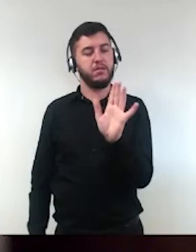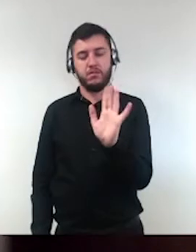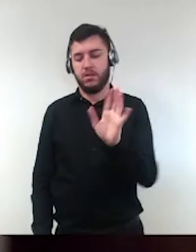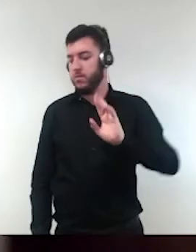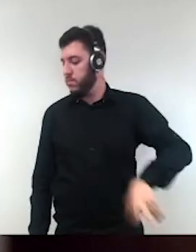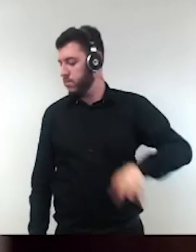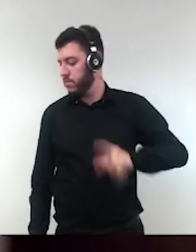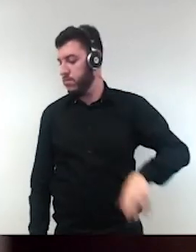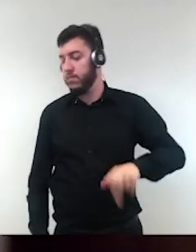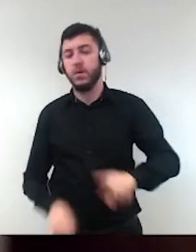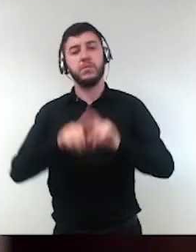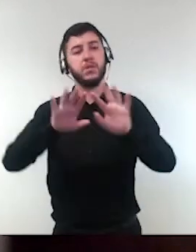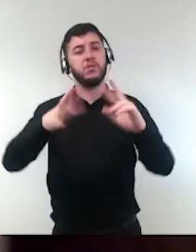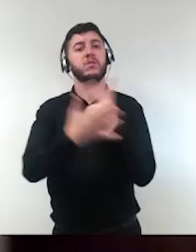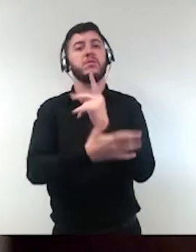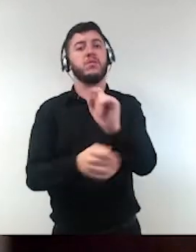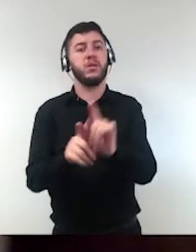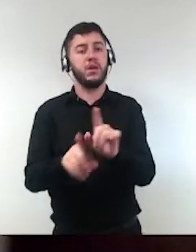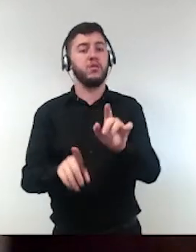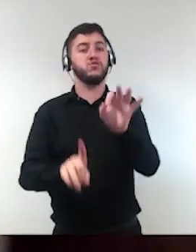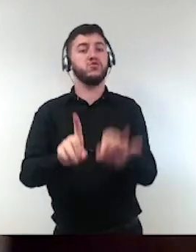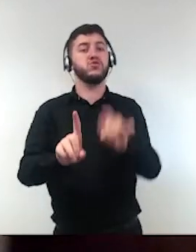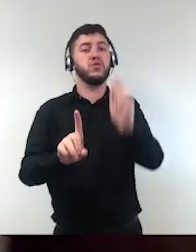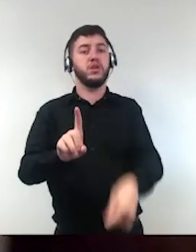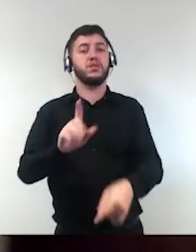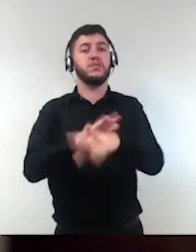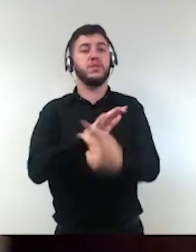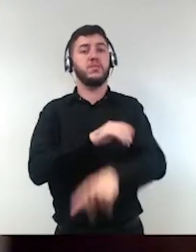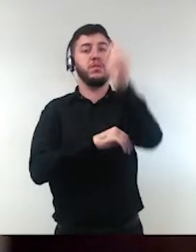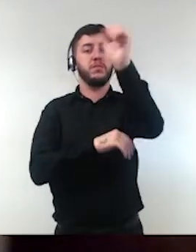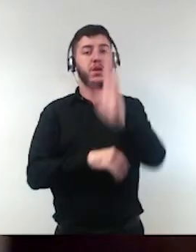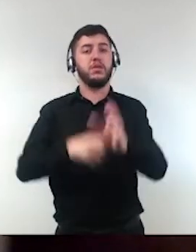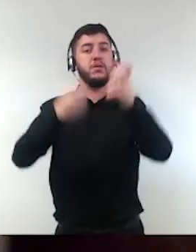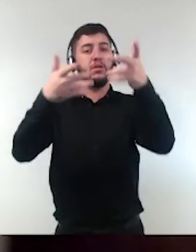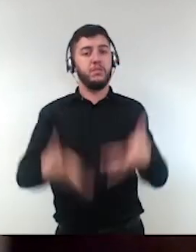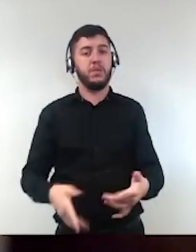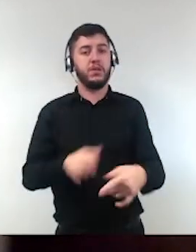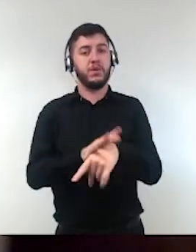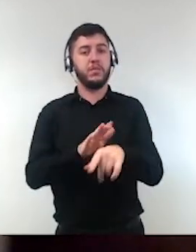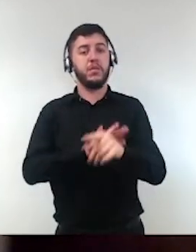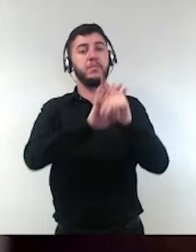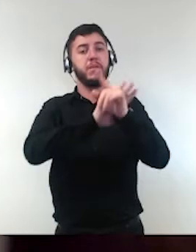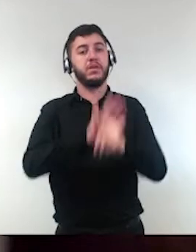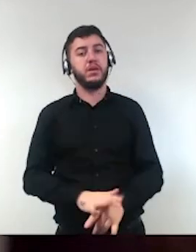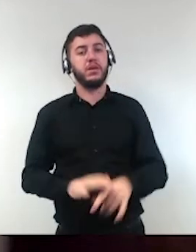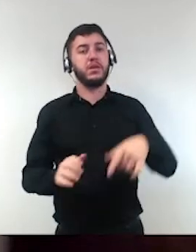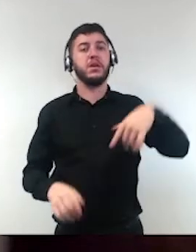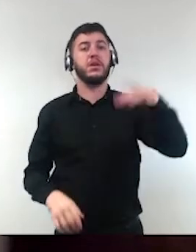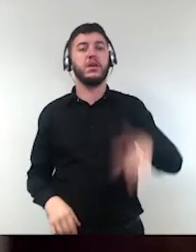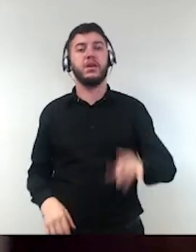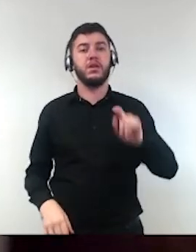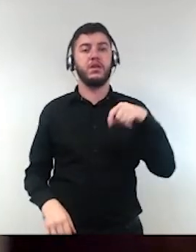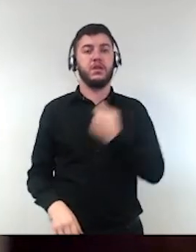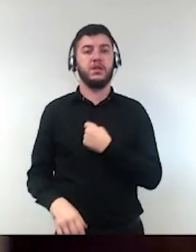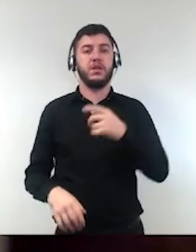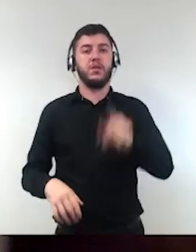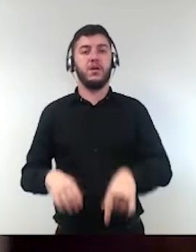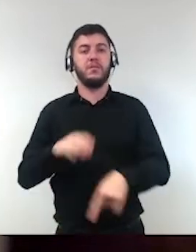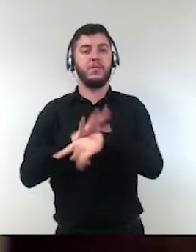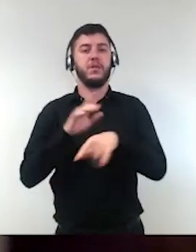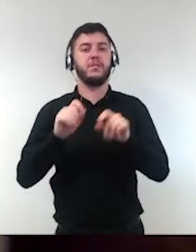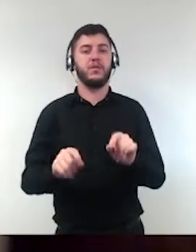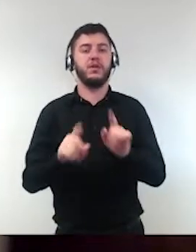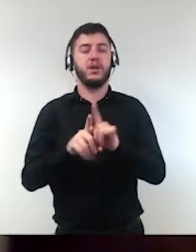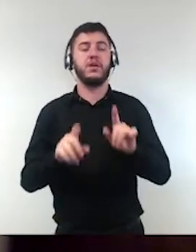os juízes brasileiros disseram isso nas pesquisas que a AMB realizou, Quem Somos, a Magistratura que Queremos, que eu tive a oportunidade